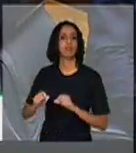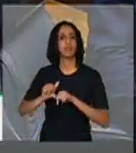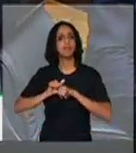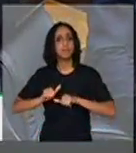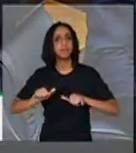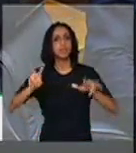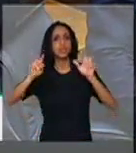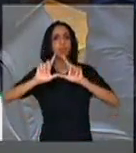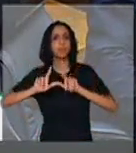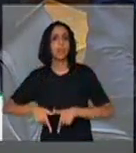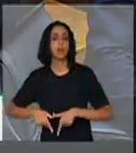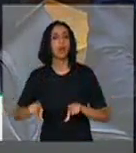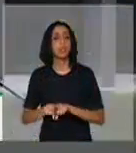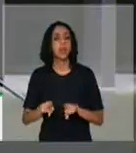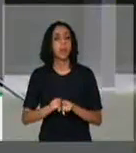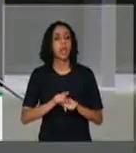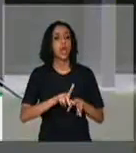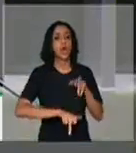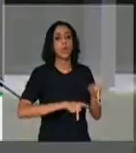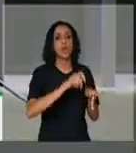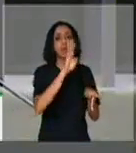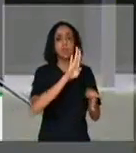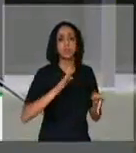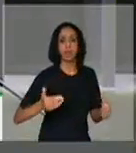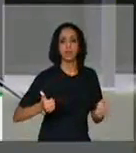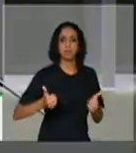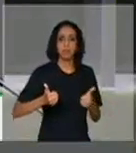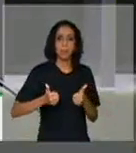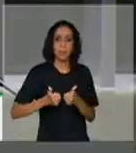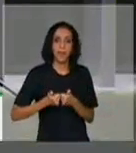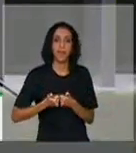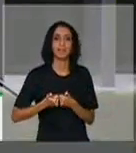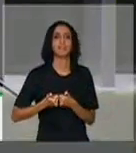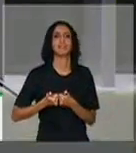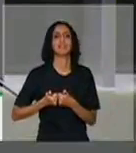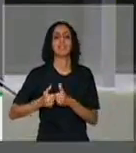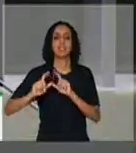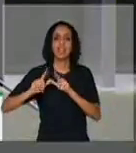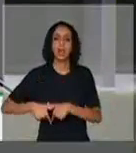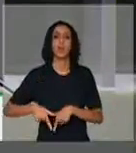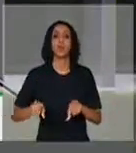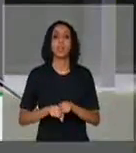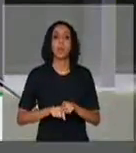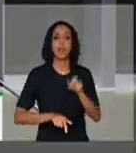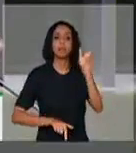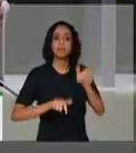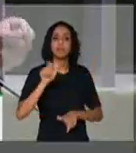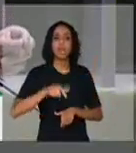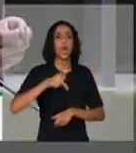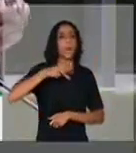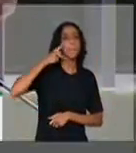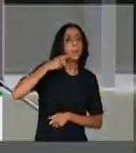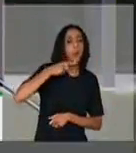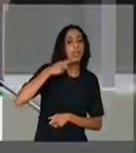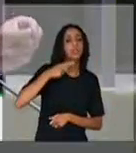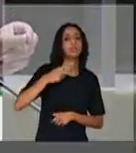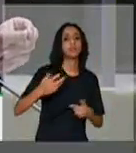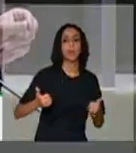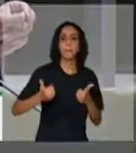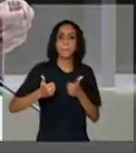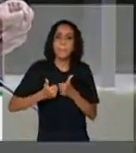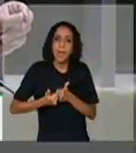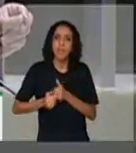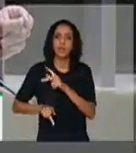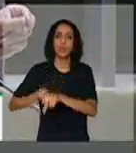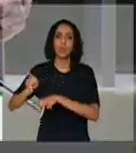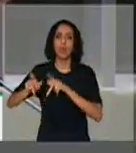e aproximar o povo brasileiro ainda mais, o parlamento e as autoridades deste país, do povo e do Estado